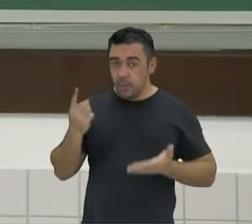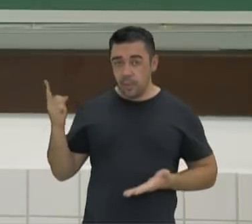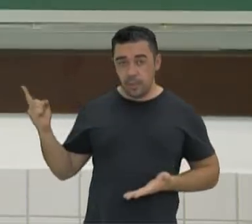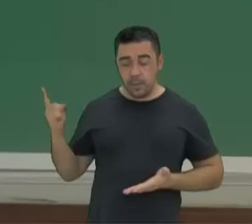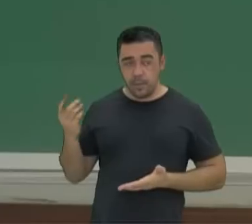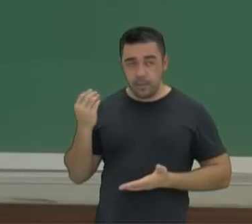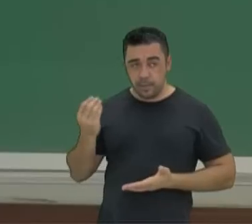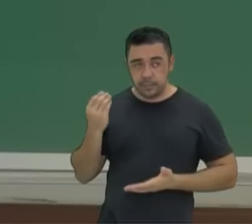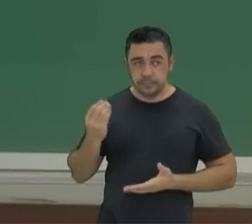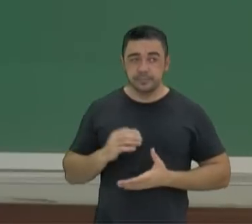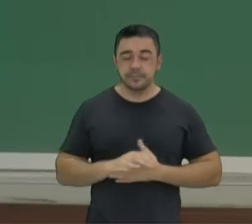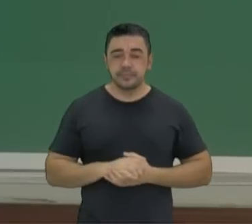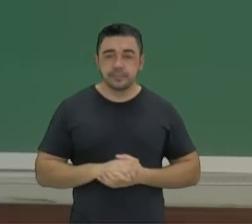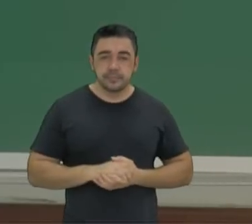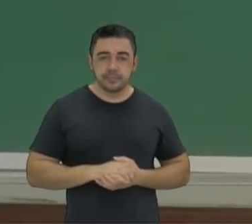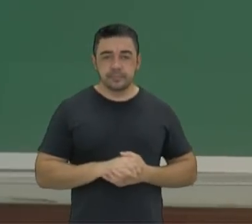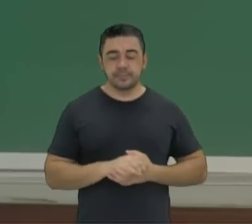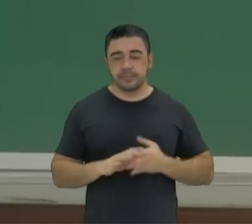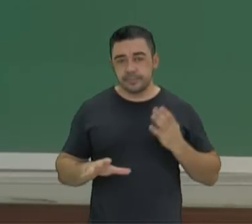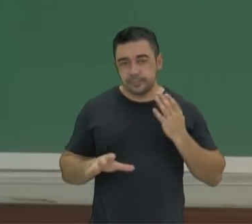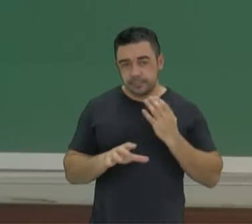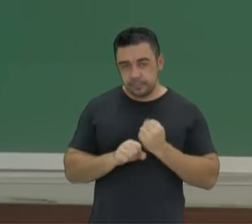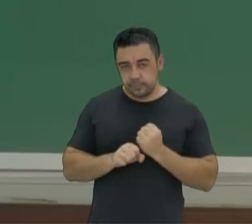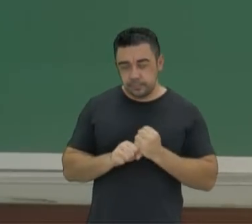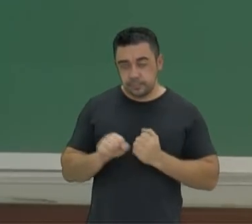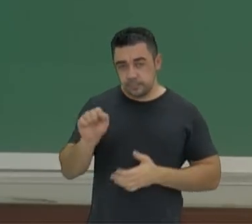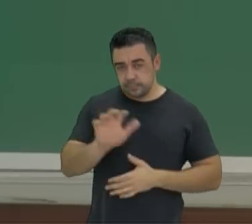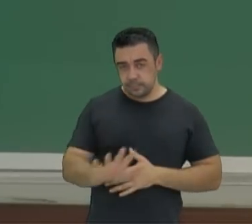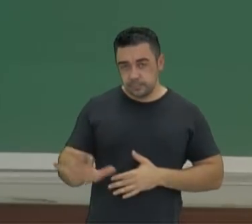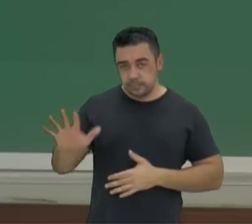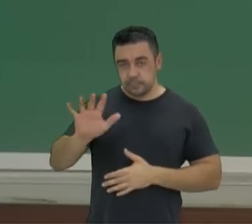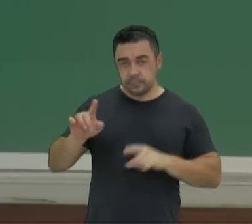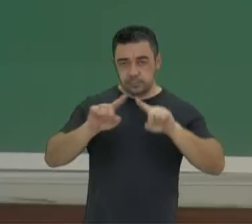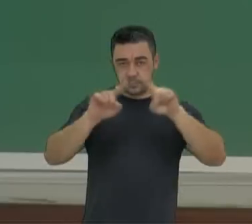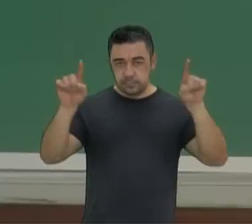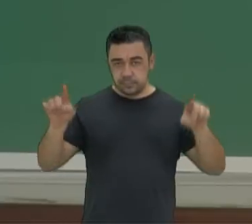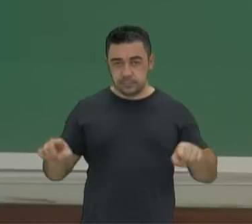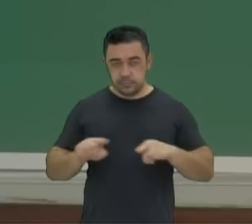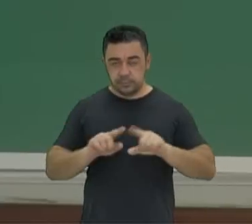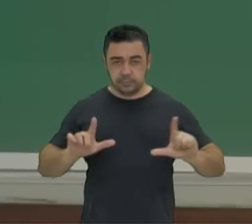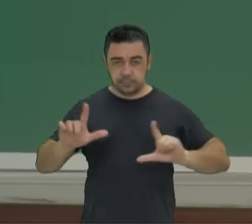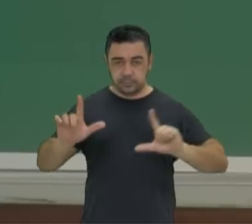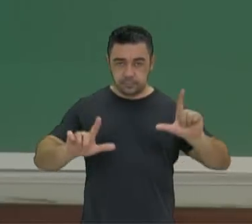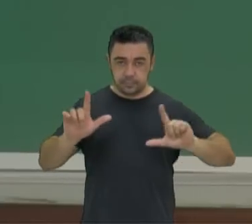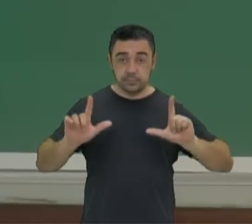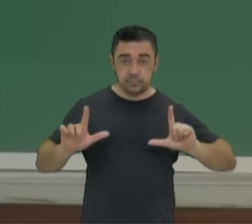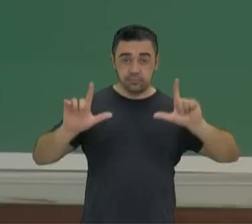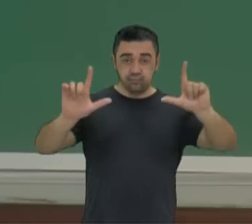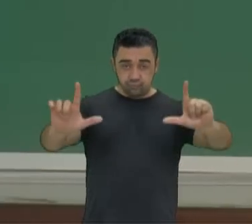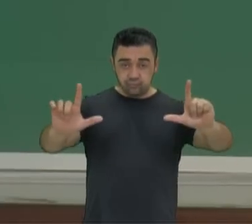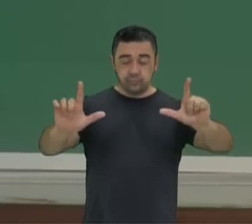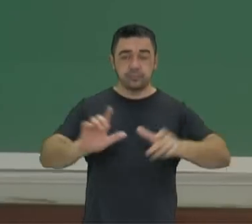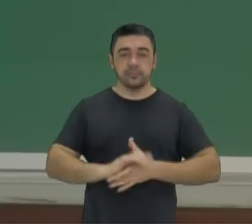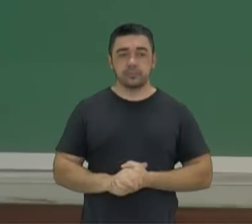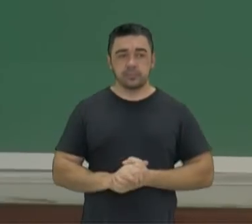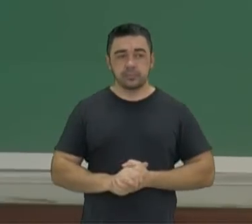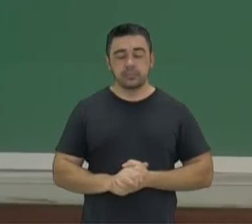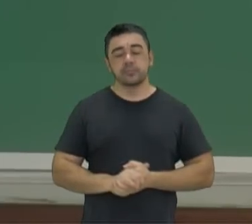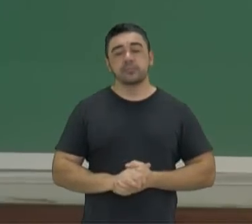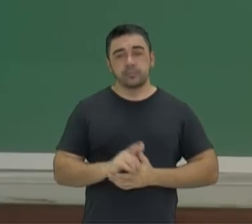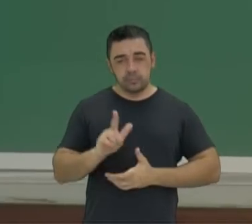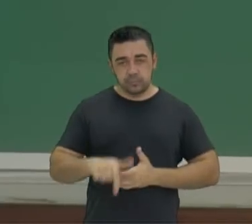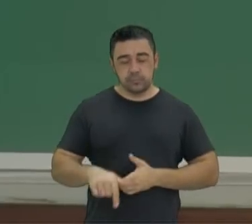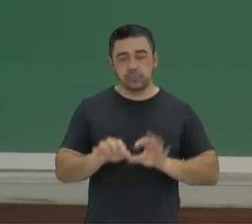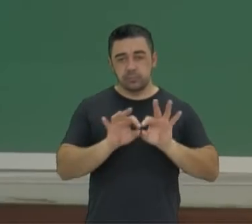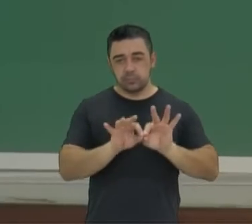fez. Olha lá, para eu calcular a área que esse televisor vai ocupar na parede, eu vou fazer o comprimento vezes